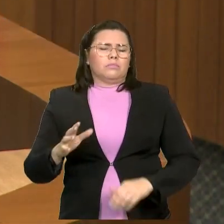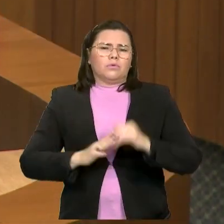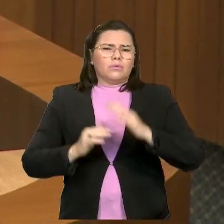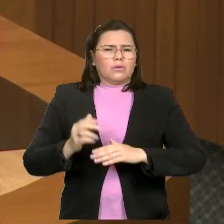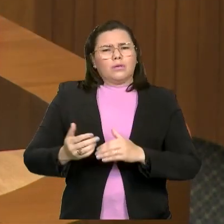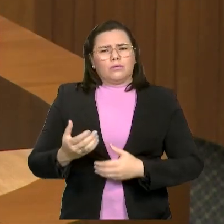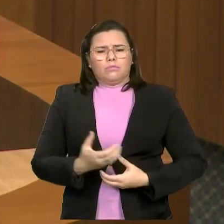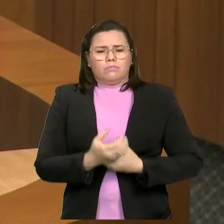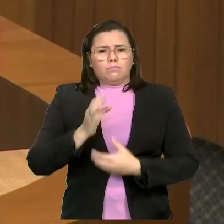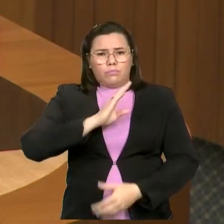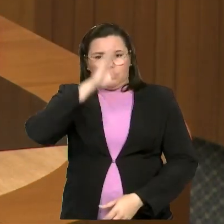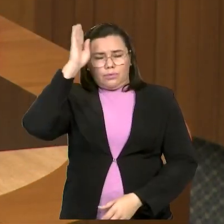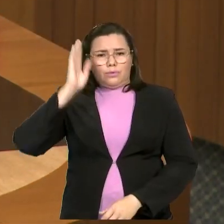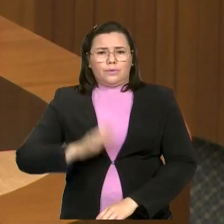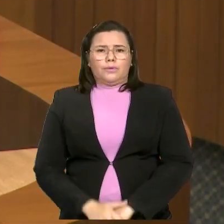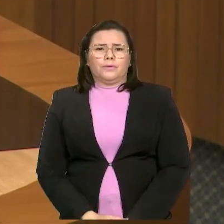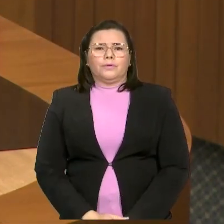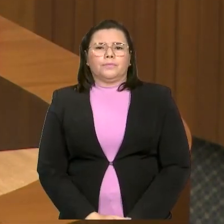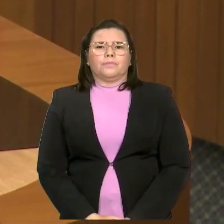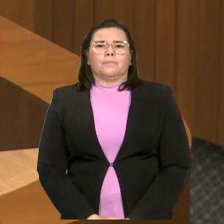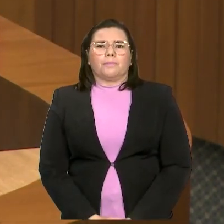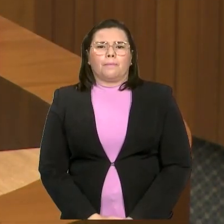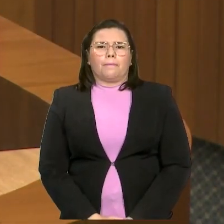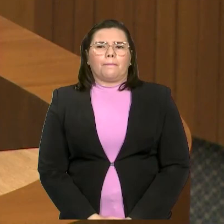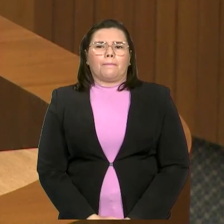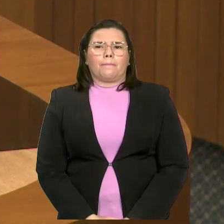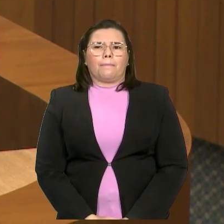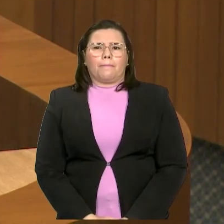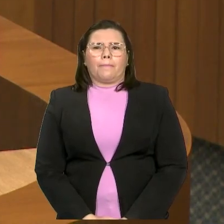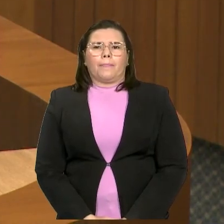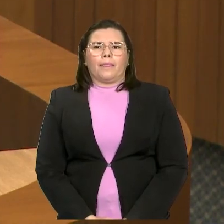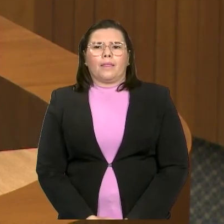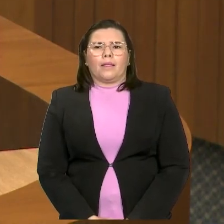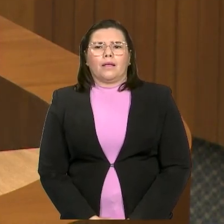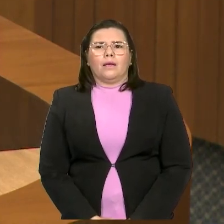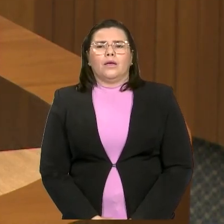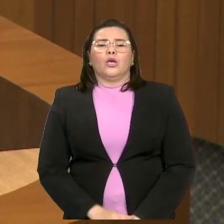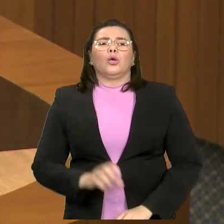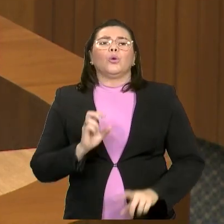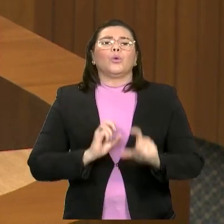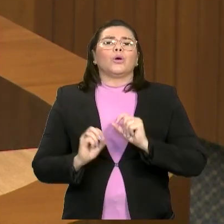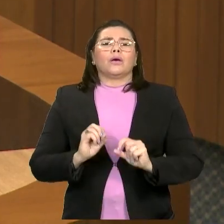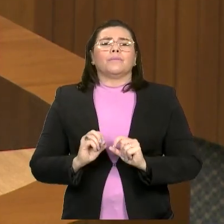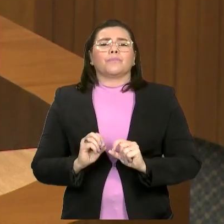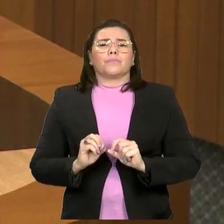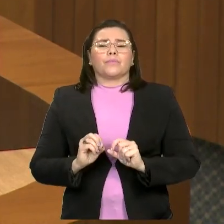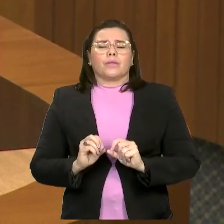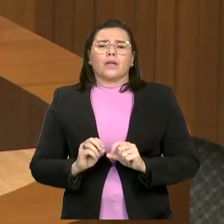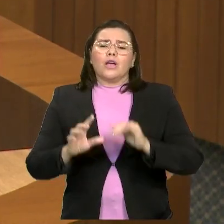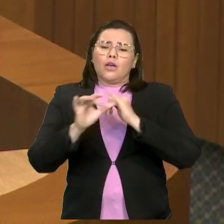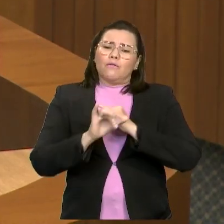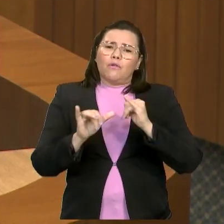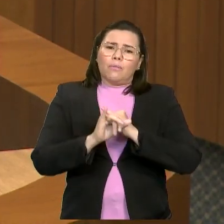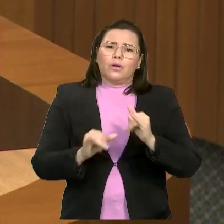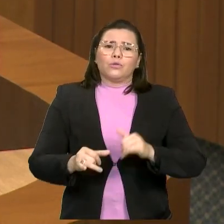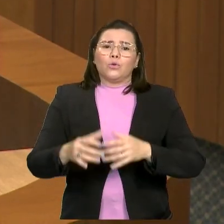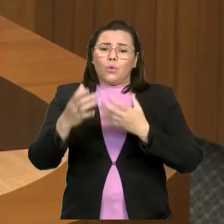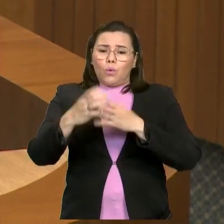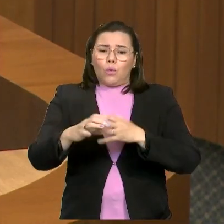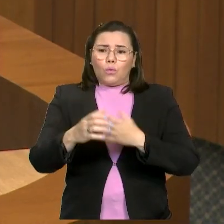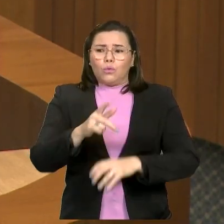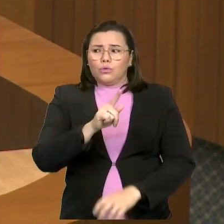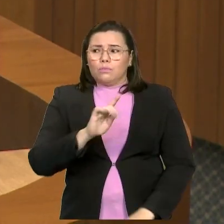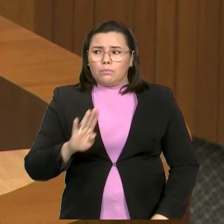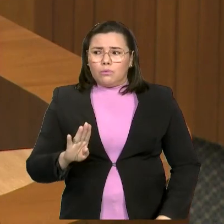investimentos. Uma boa notícia aí para a nossa juventude também, que vai ter concurso público, deputado Lula. E já vão